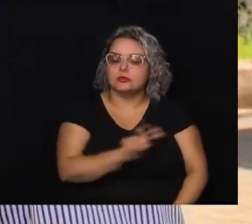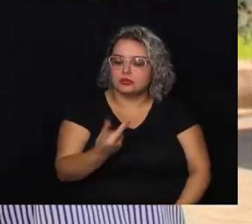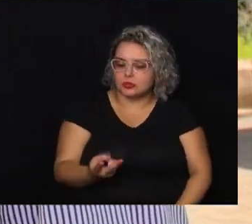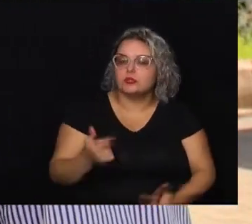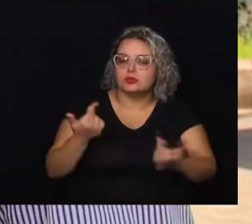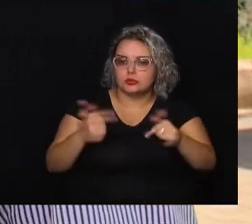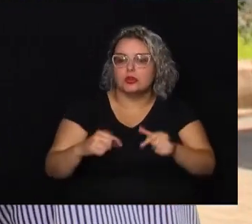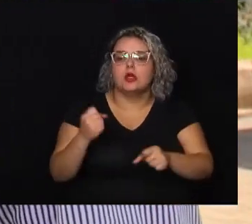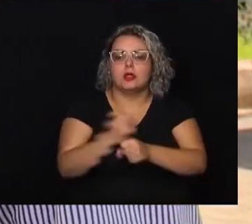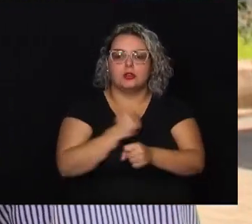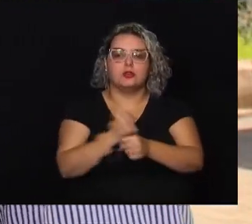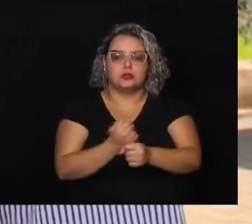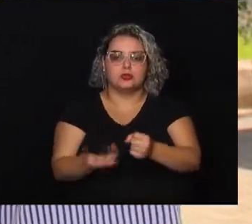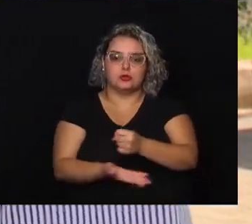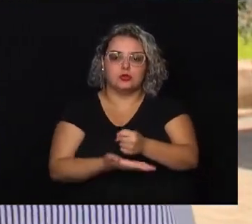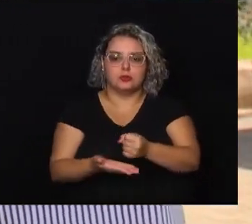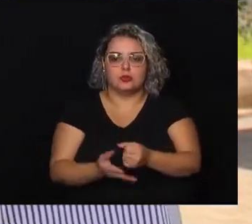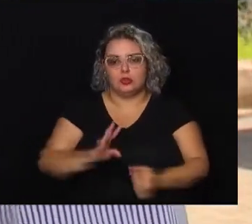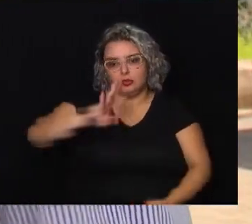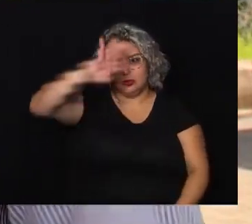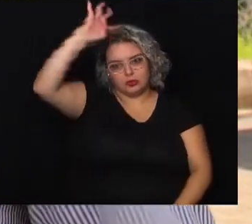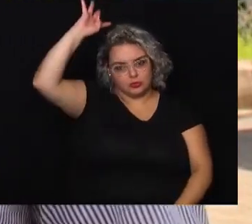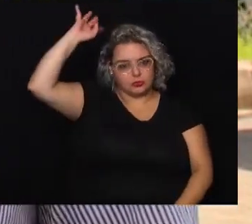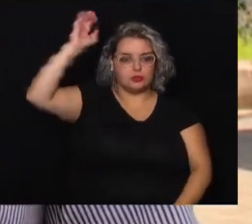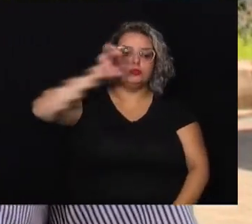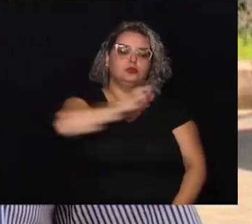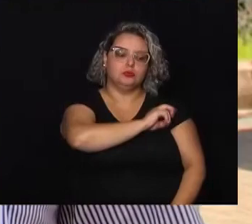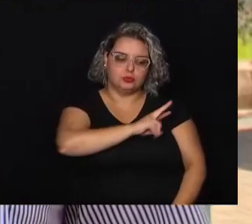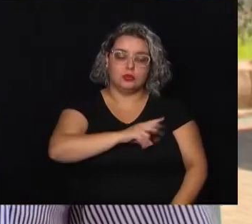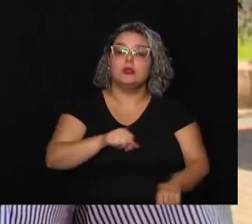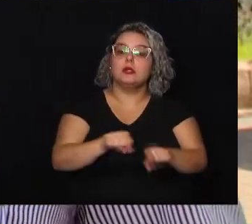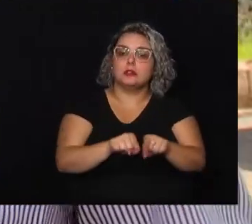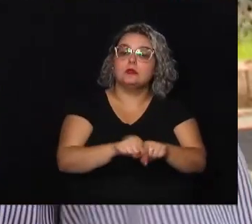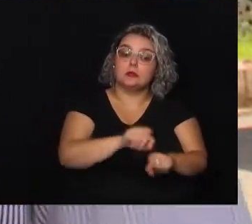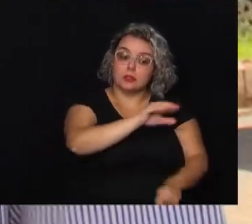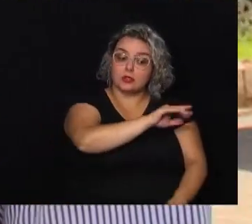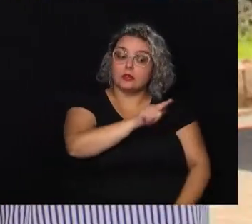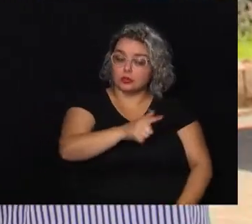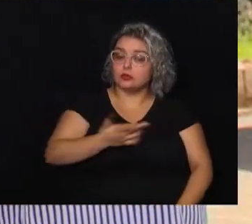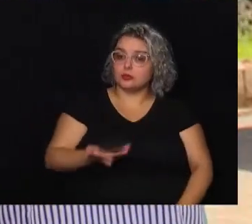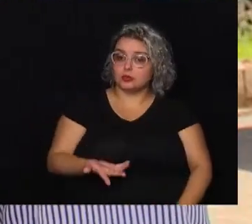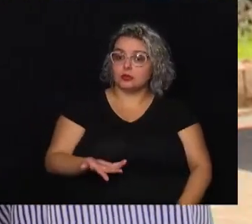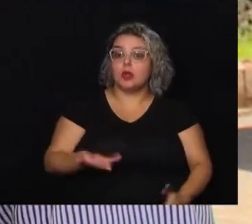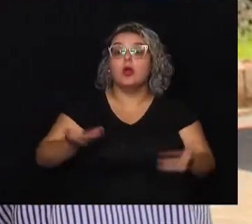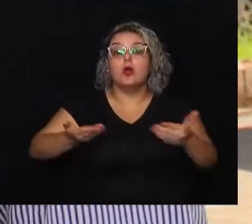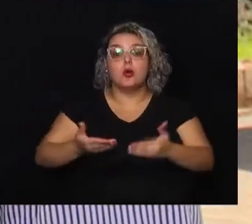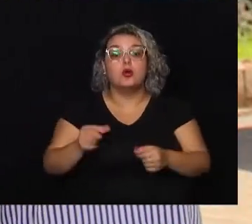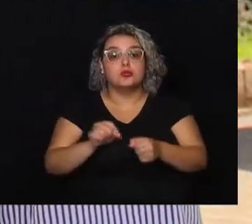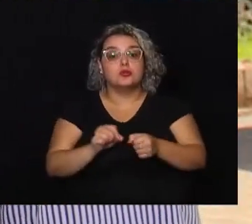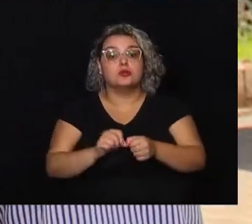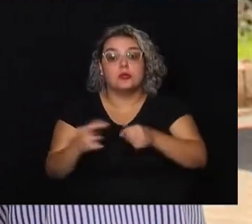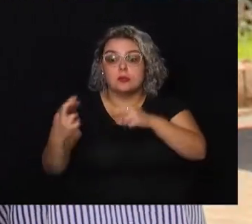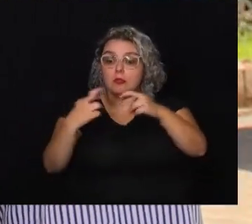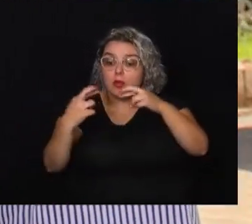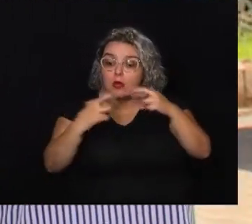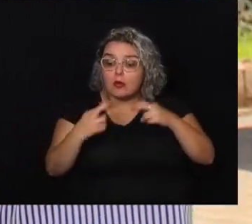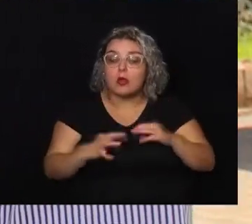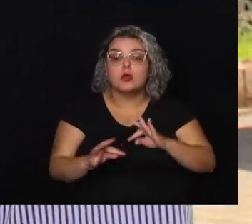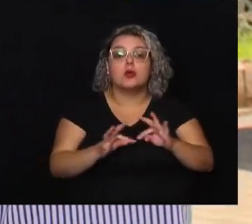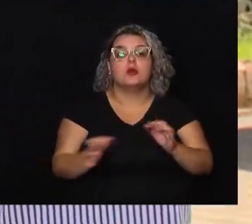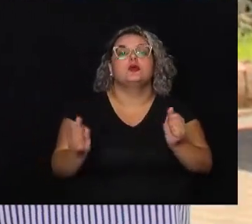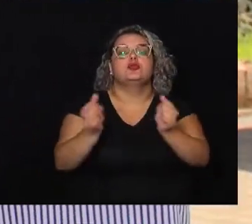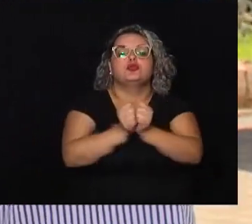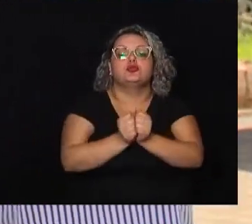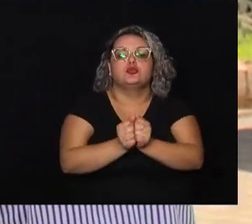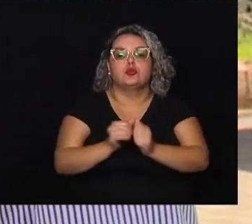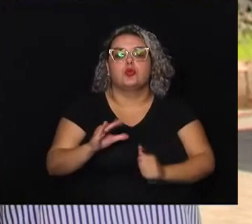a construção da base para o Corpo de Bombeiro, tanto no Ouro Verde, tanto na região do Campo Grande. E hoje nós fizemos uma vistoria técnica junto com o